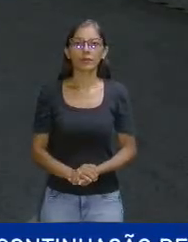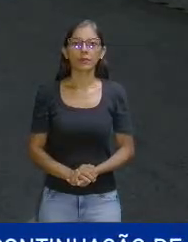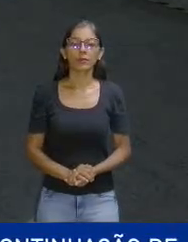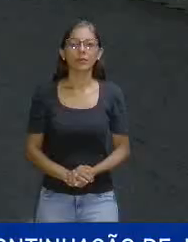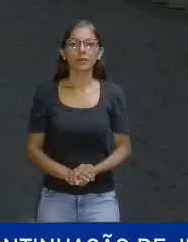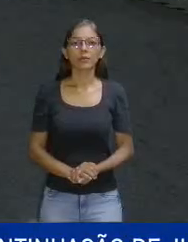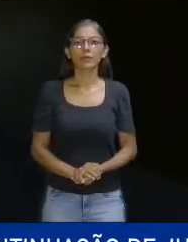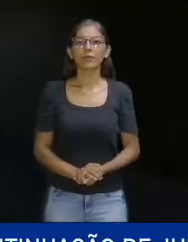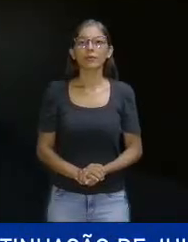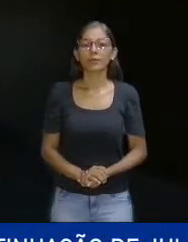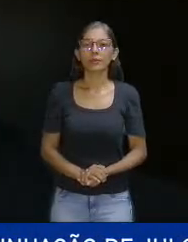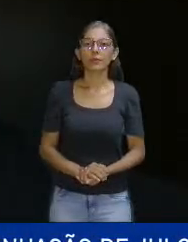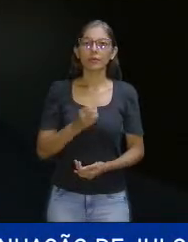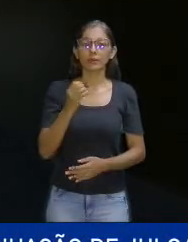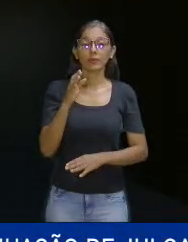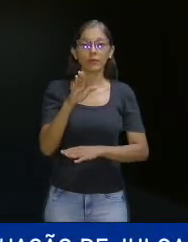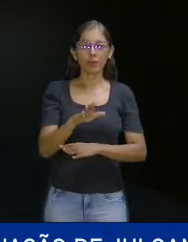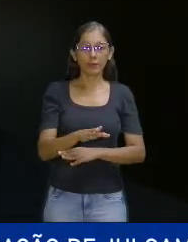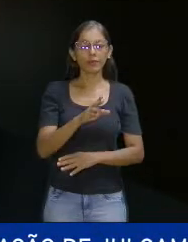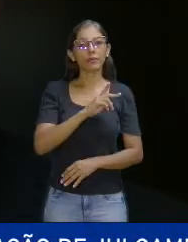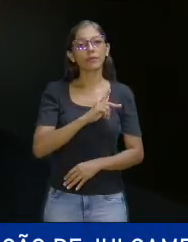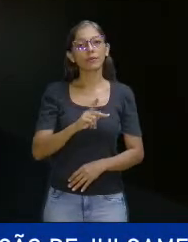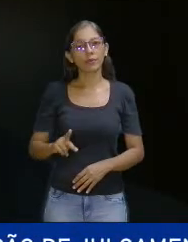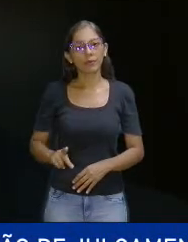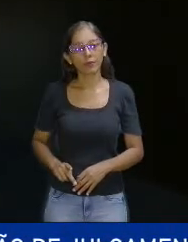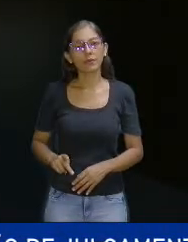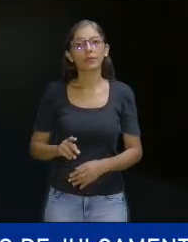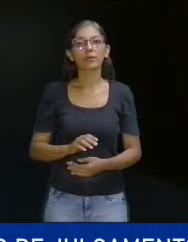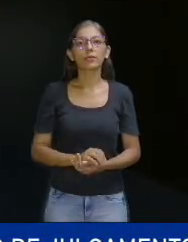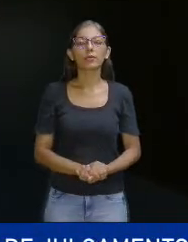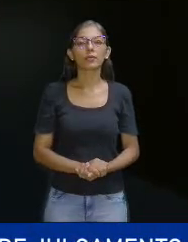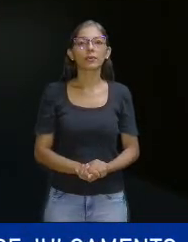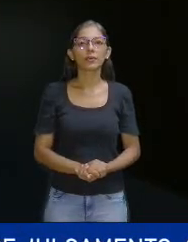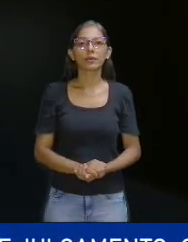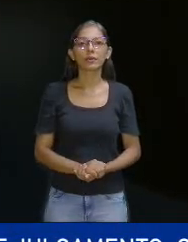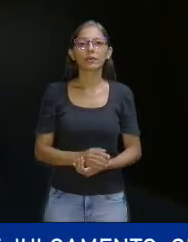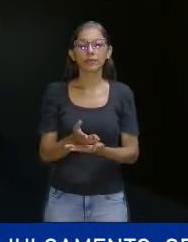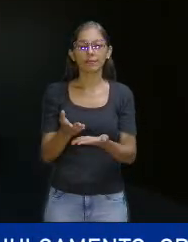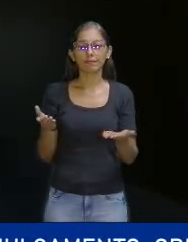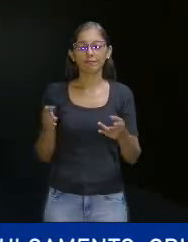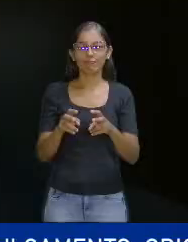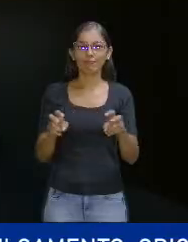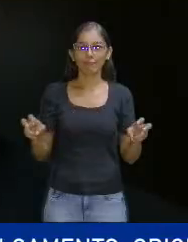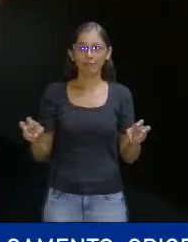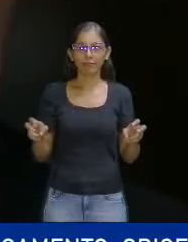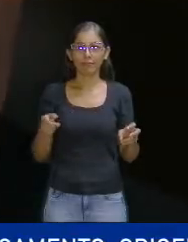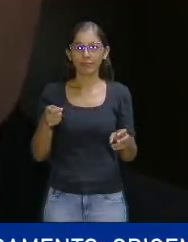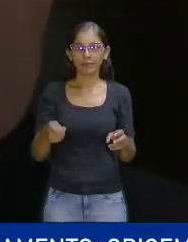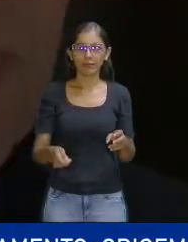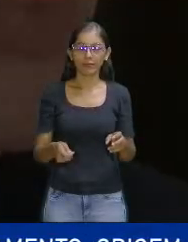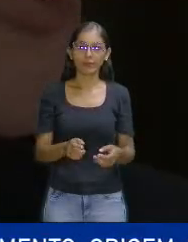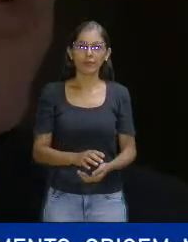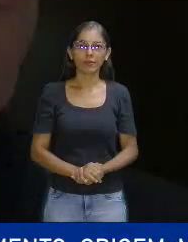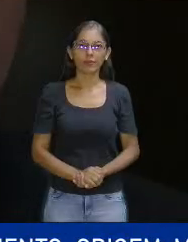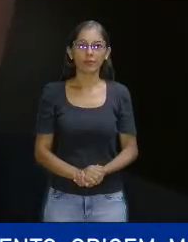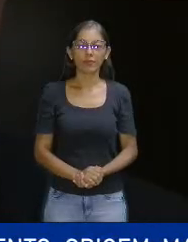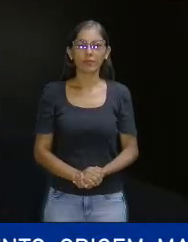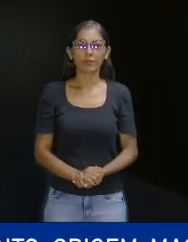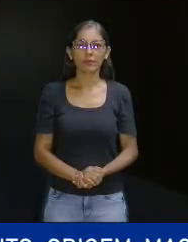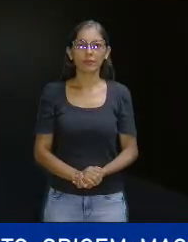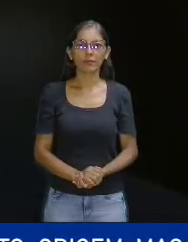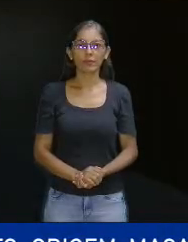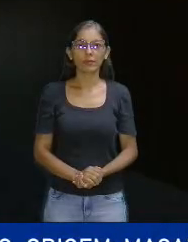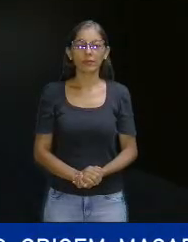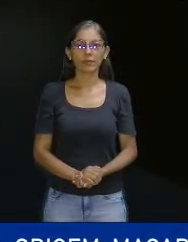Boa tarde, senhor presidente. Na tela em ambiente virtual, o juiz Carlos Fernandes. Ele é negro de pele clara, tem cabelos